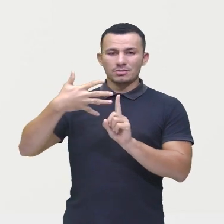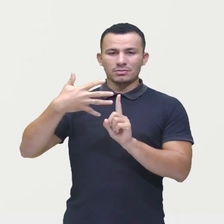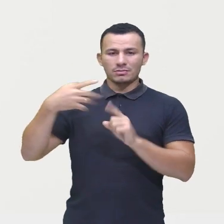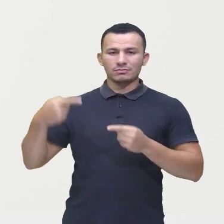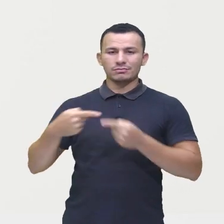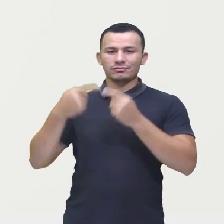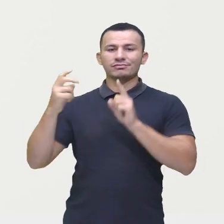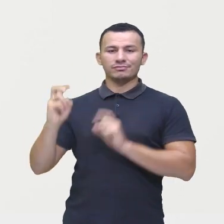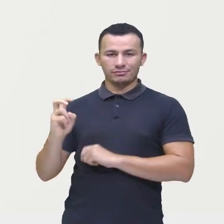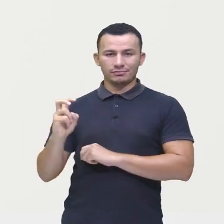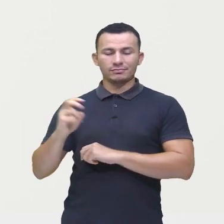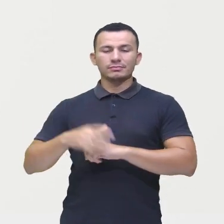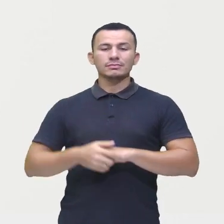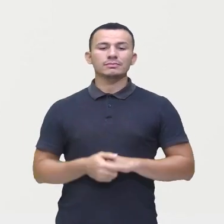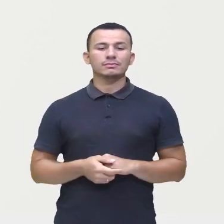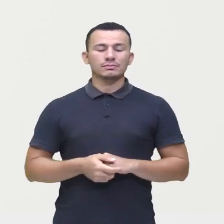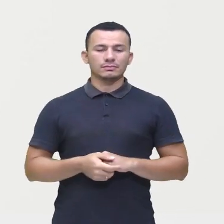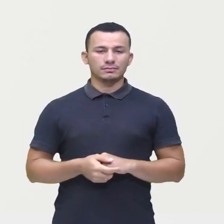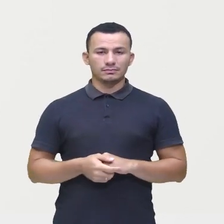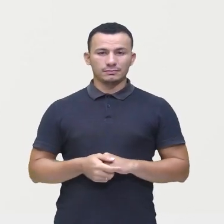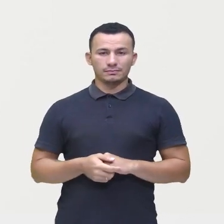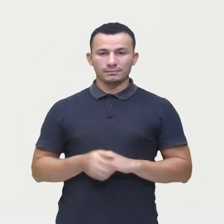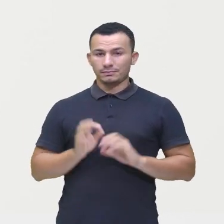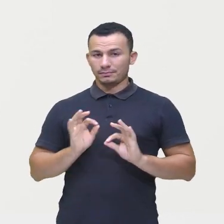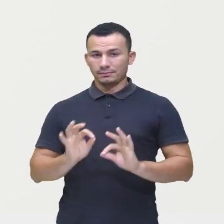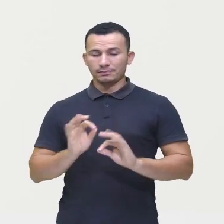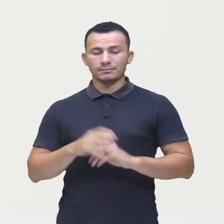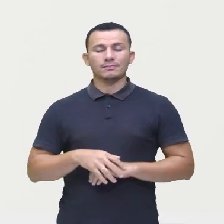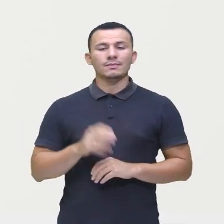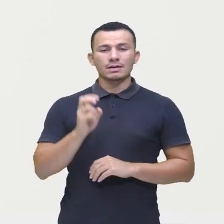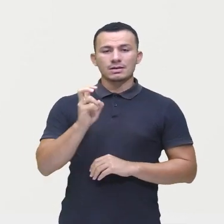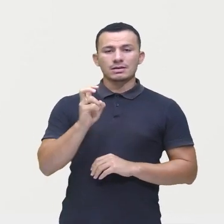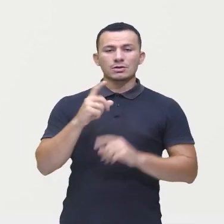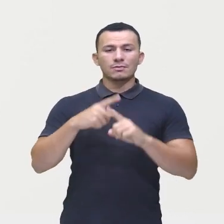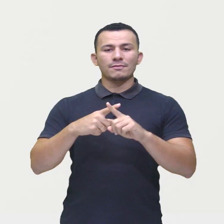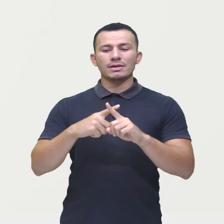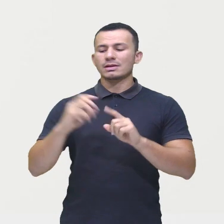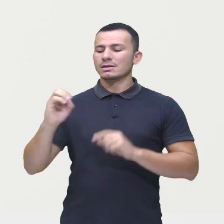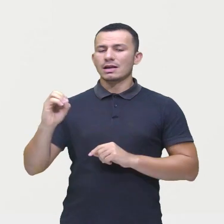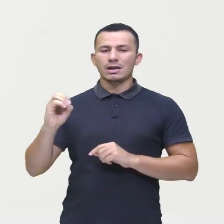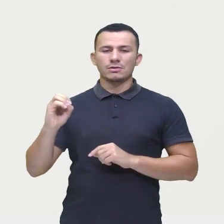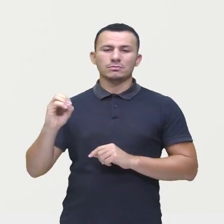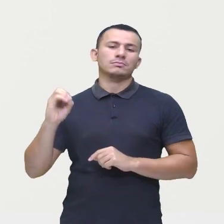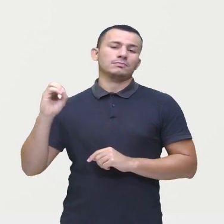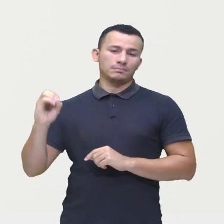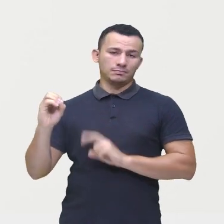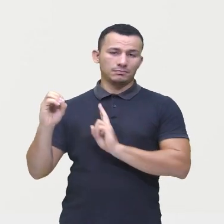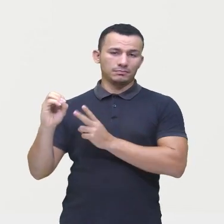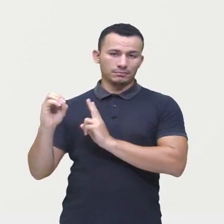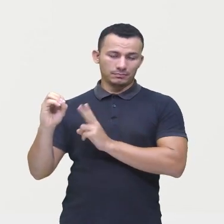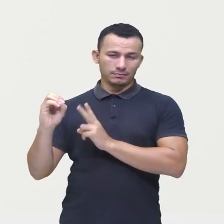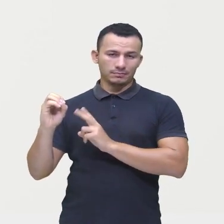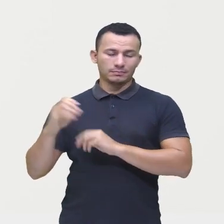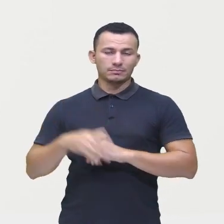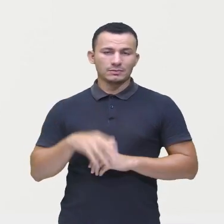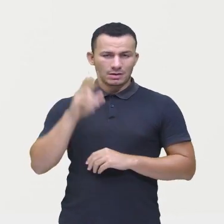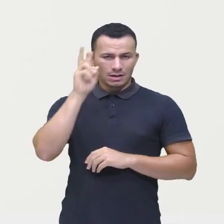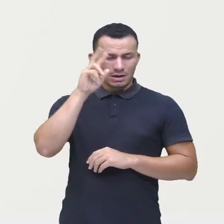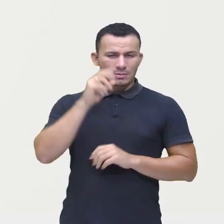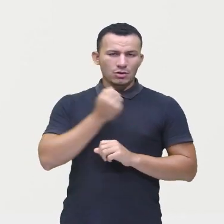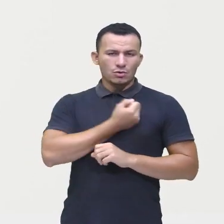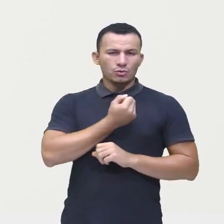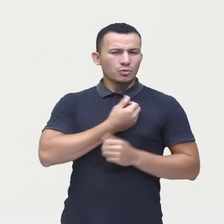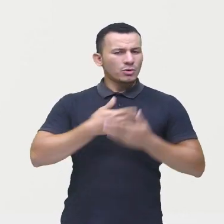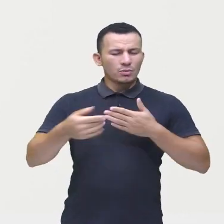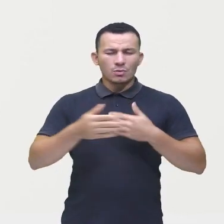lá, multiplicar por 5, tudo certo? Então, 5 vezes 0 é 0, tá bom? Lembre, todo número multiplicado